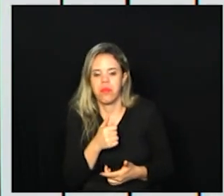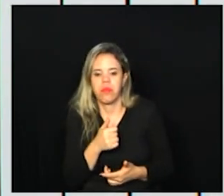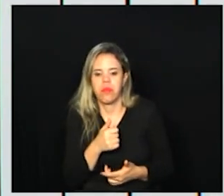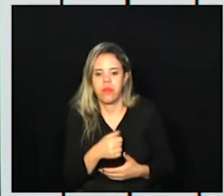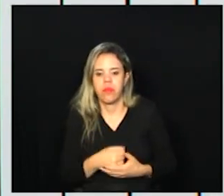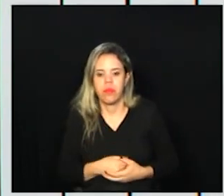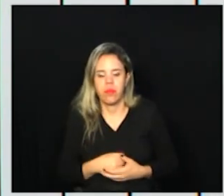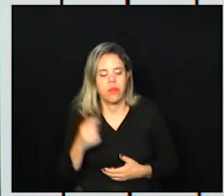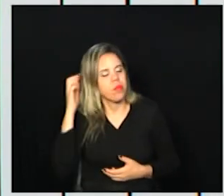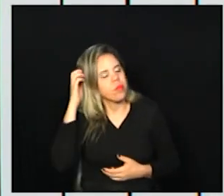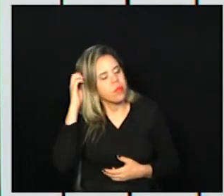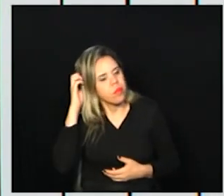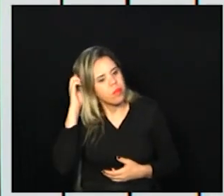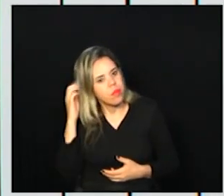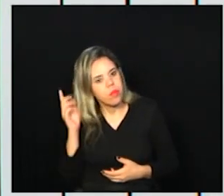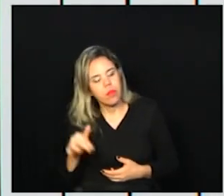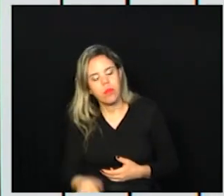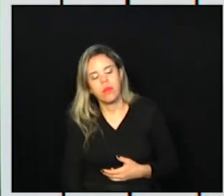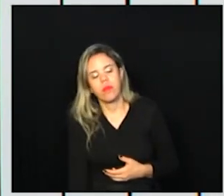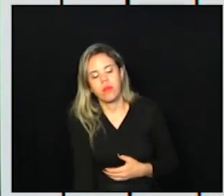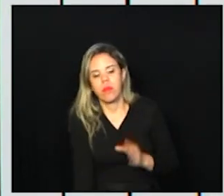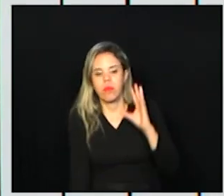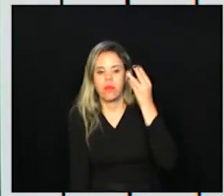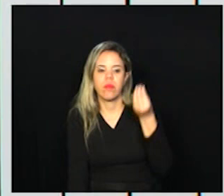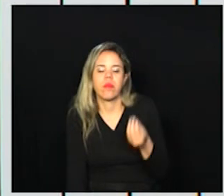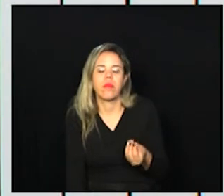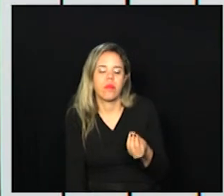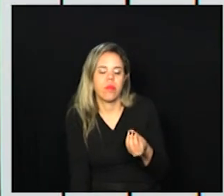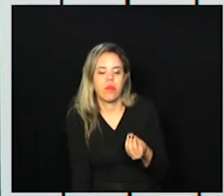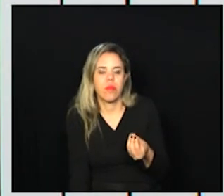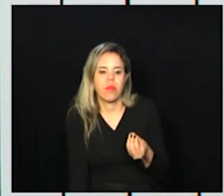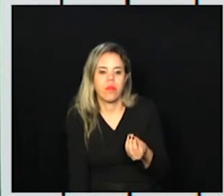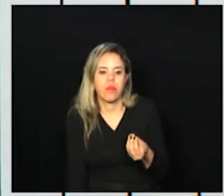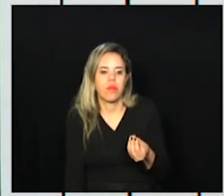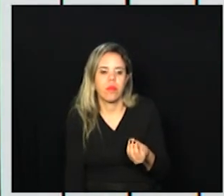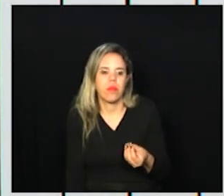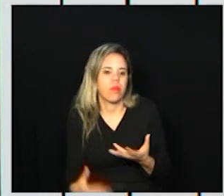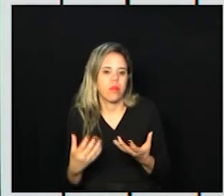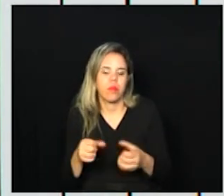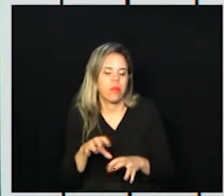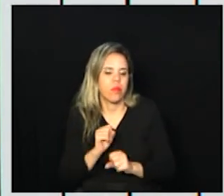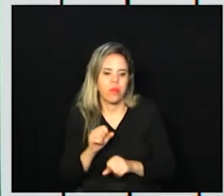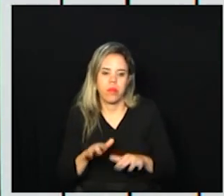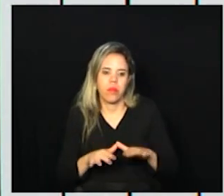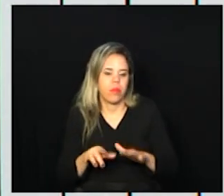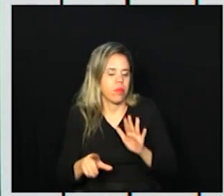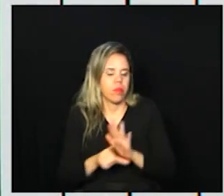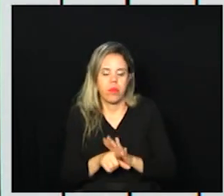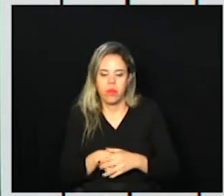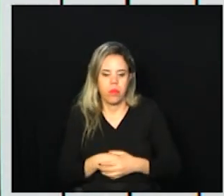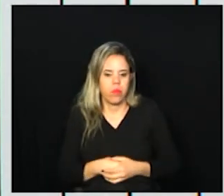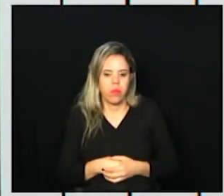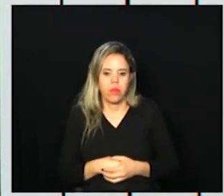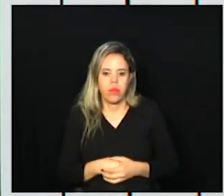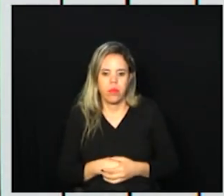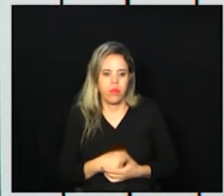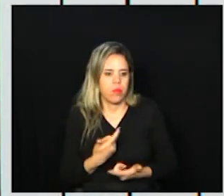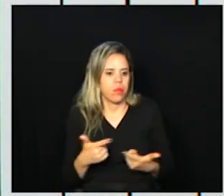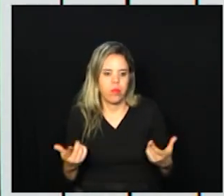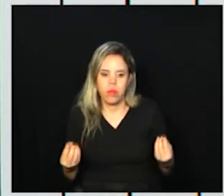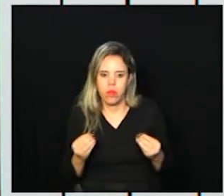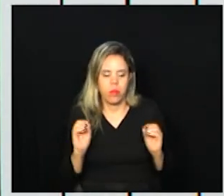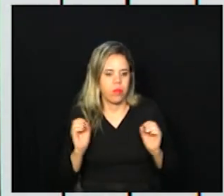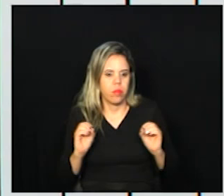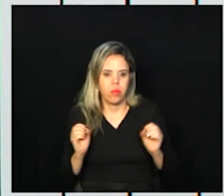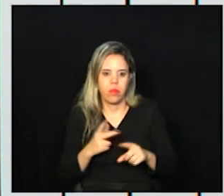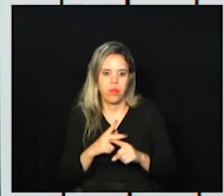mulheres, é justamente o fato de entenderem, de não se empoderarem muitas vezes da lei, ou então não terem condições de